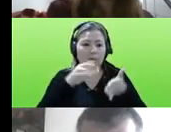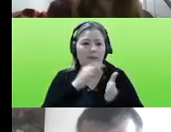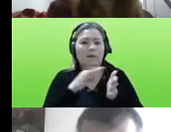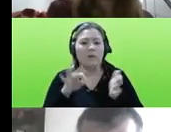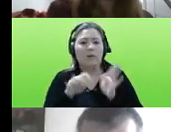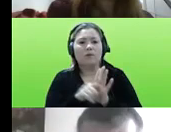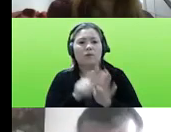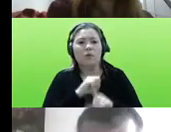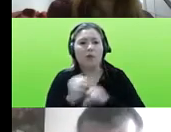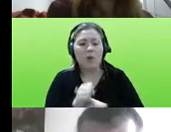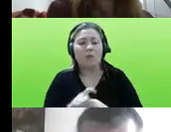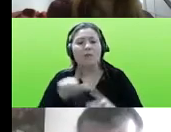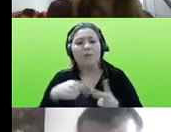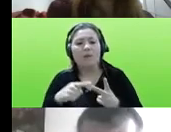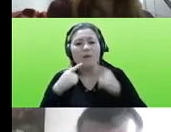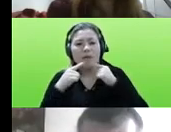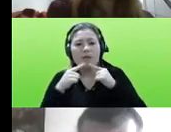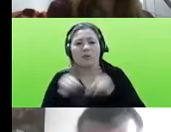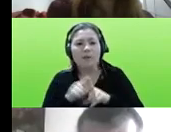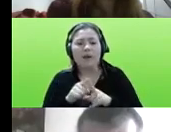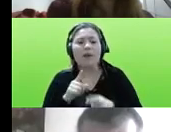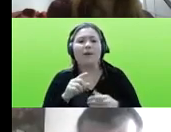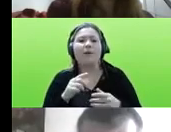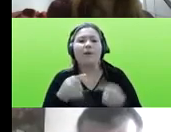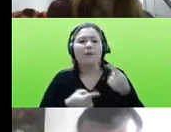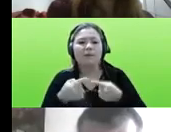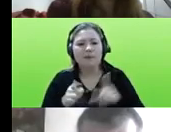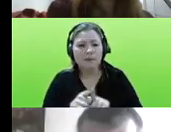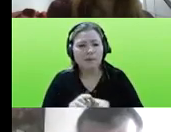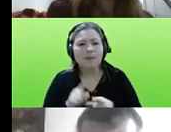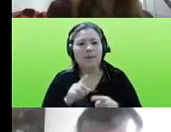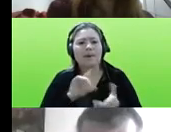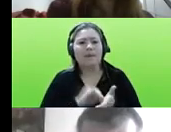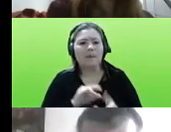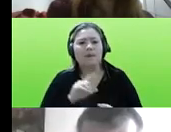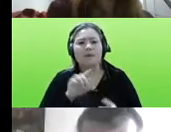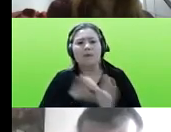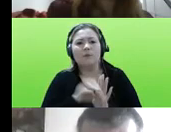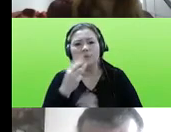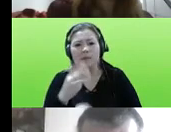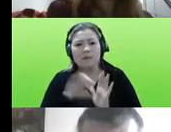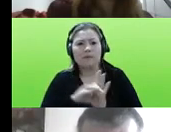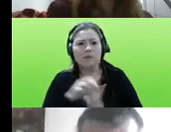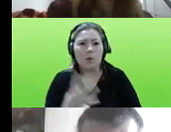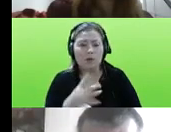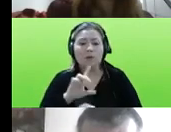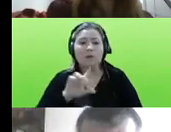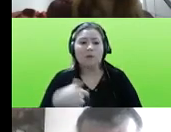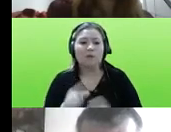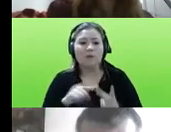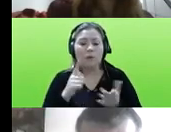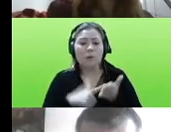Depois, a crítica e contestação ao capitalismo, os capítulos 3 e 4. E aí, do